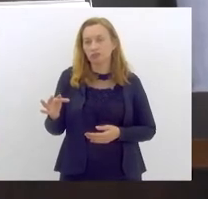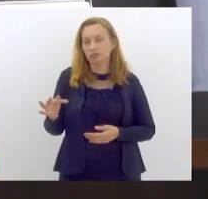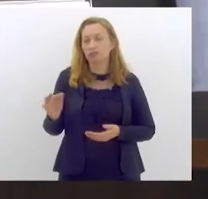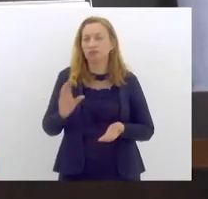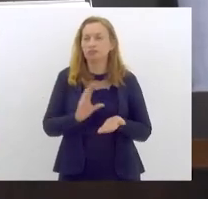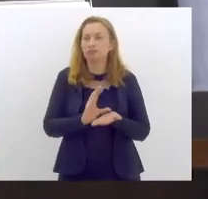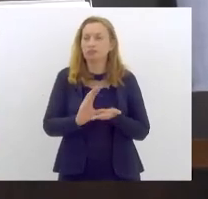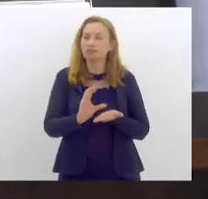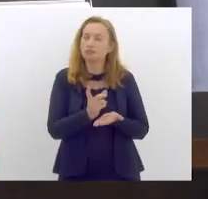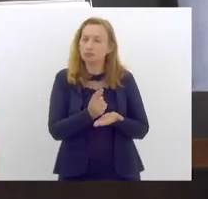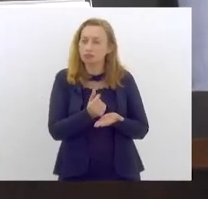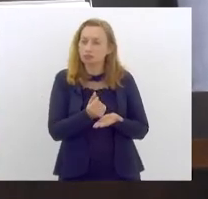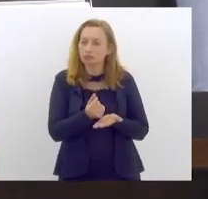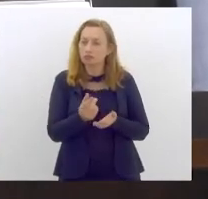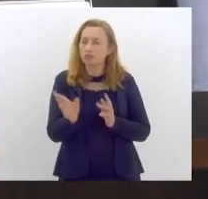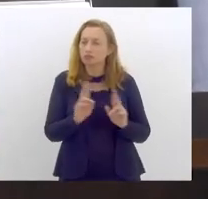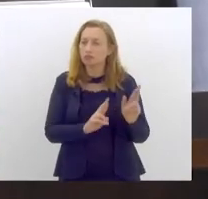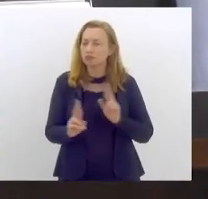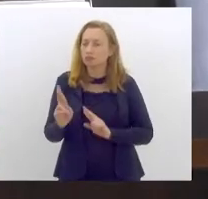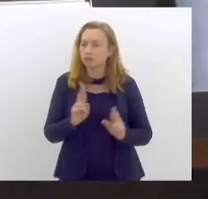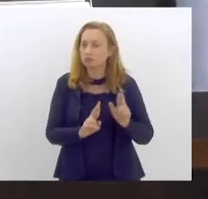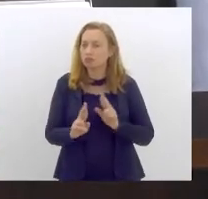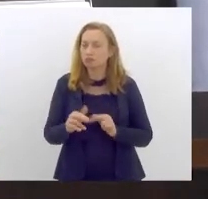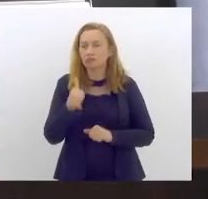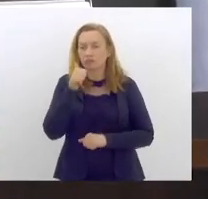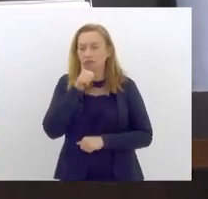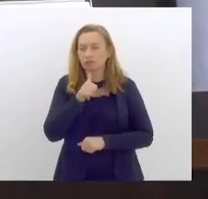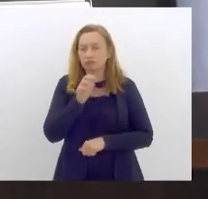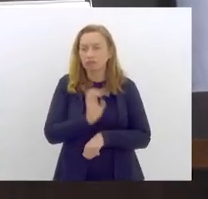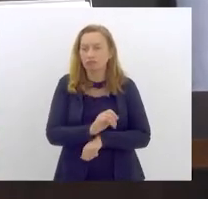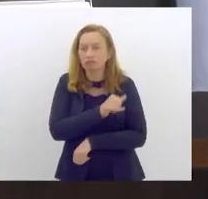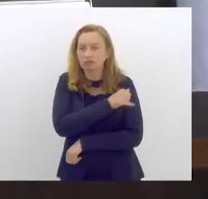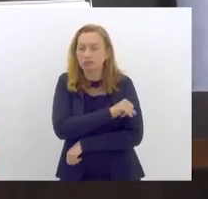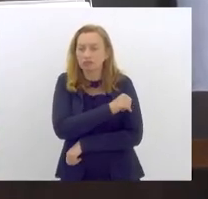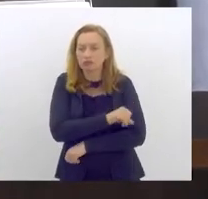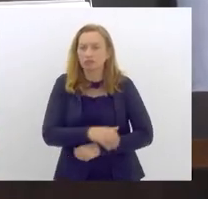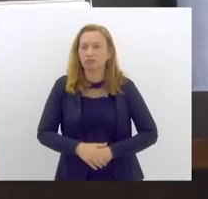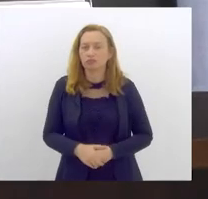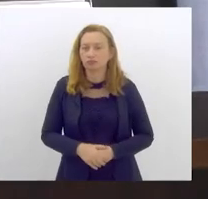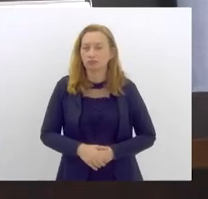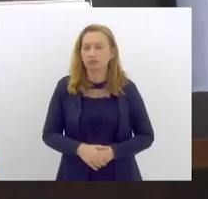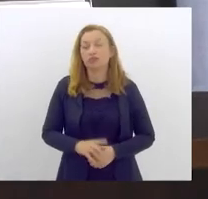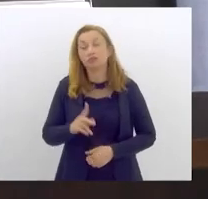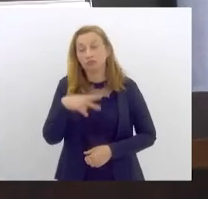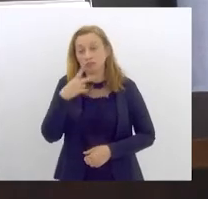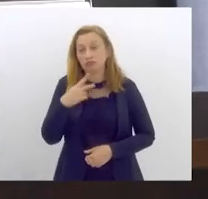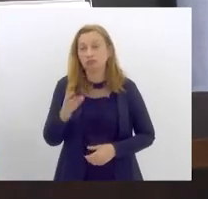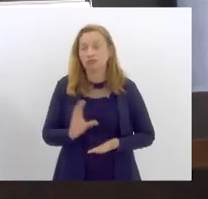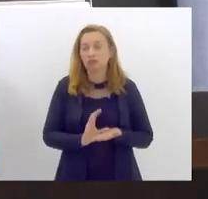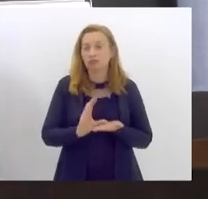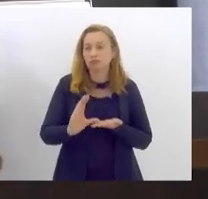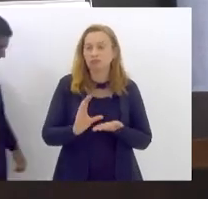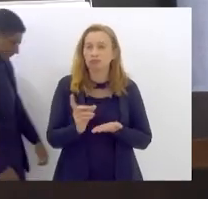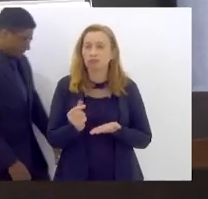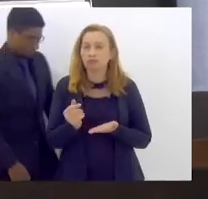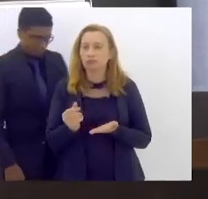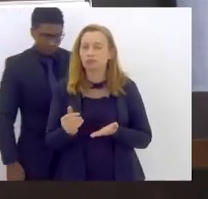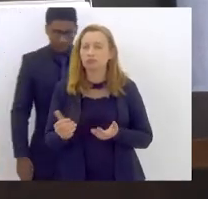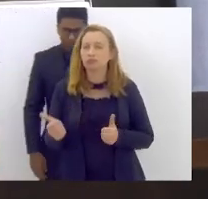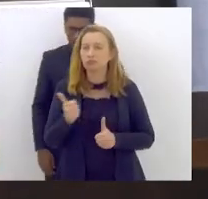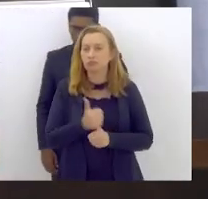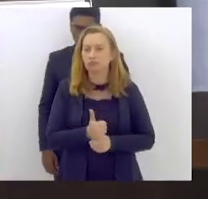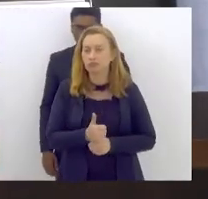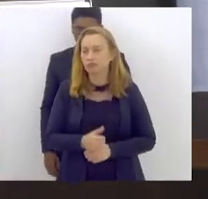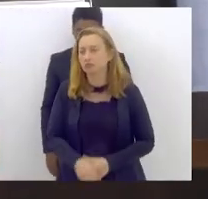orçamentária com relação às mulheres no estado do Rio de Janeiro e aí eu tô falando de recursos empenhados foram